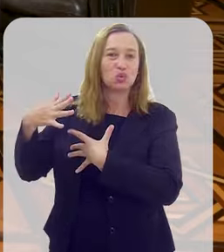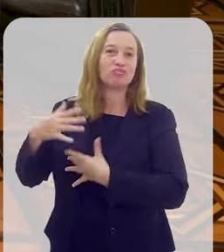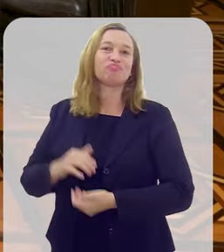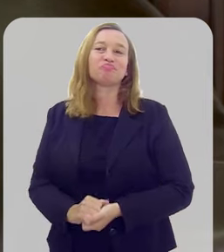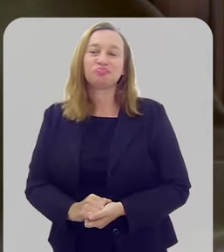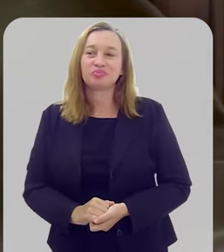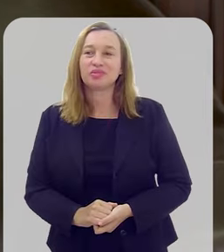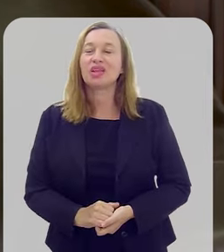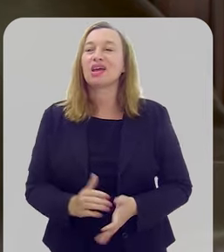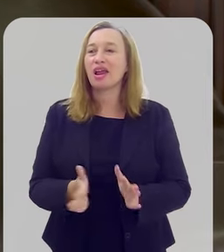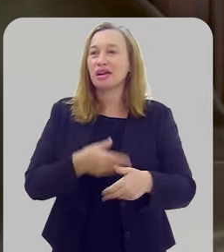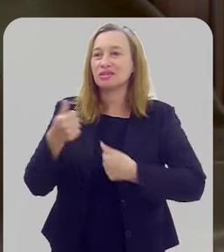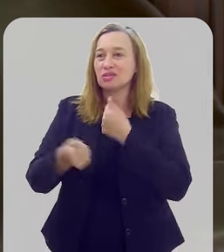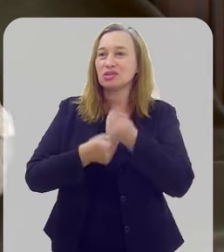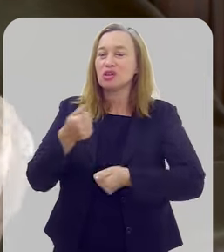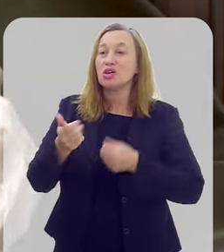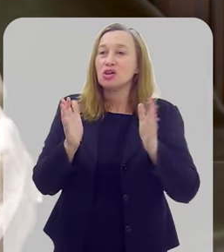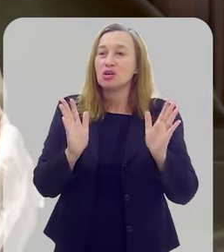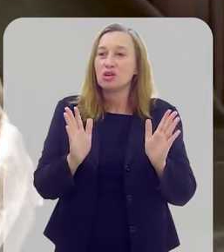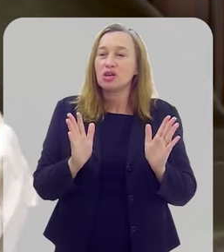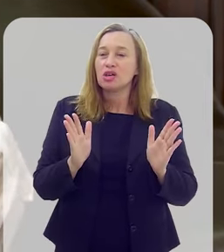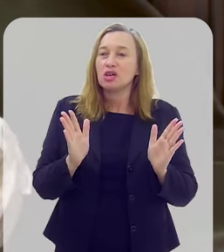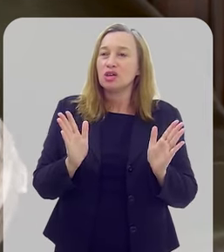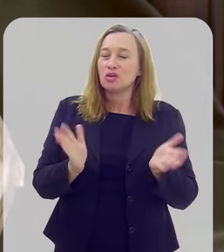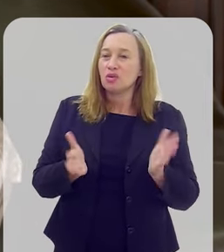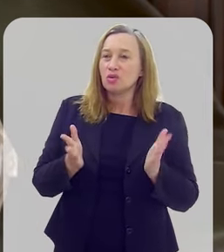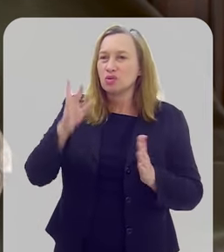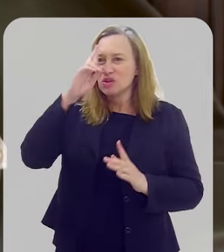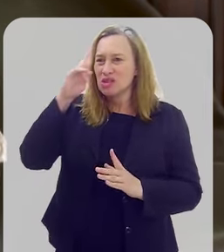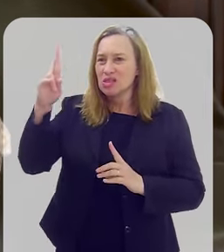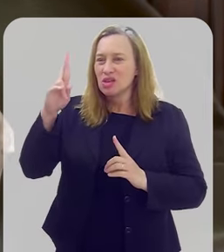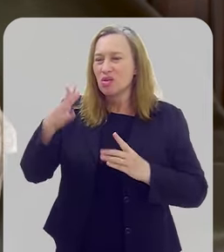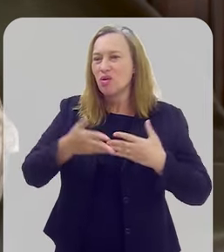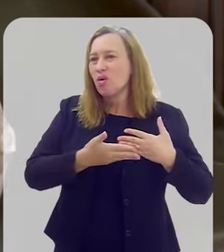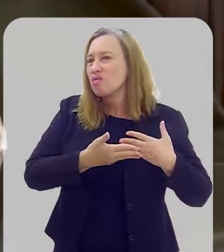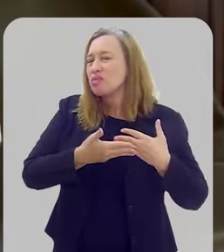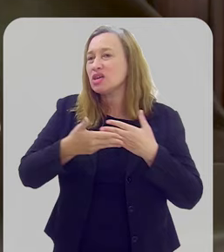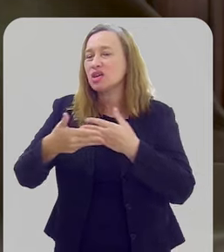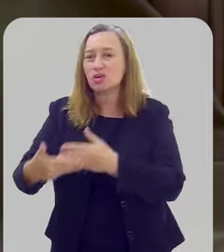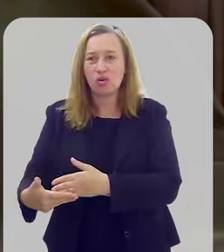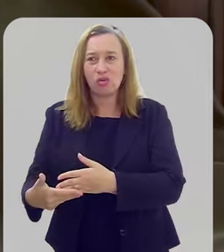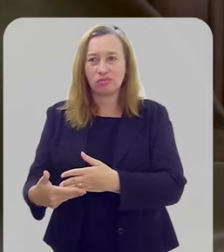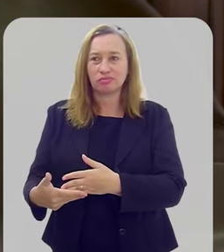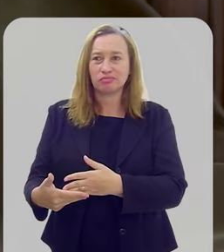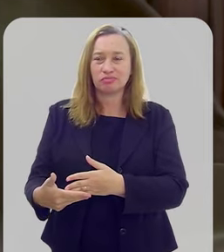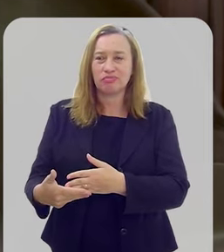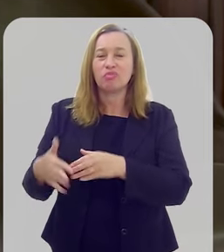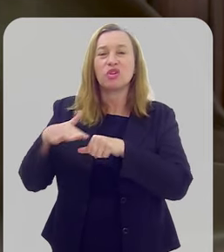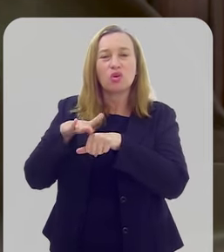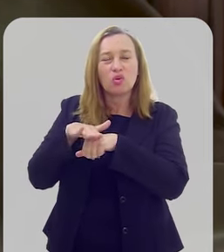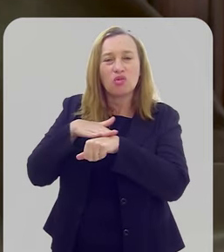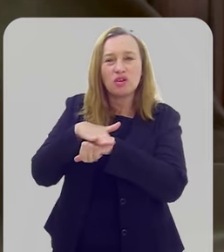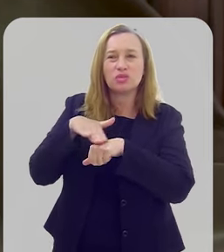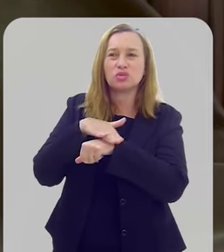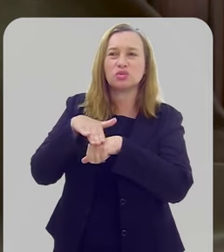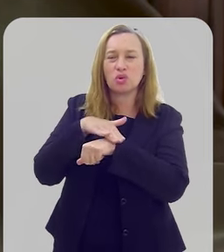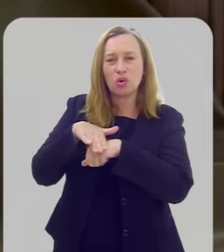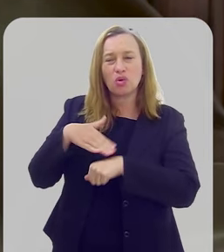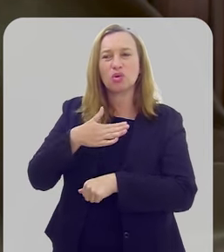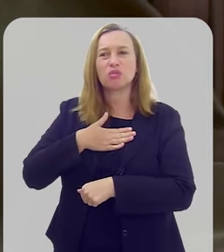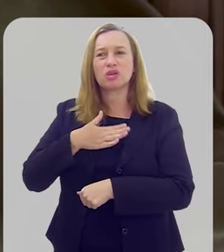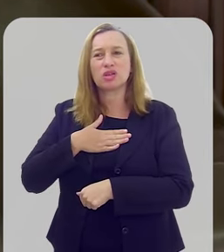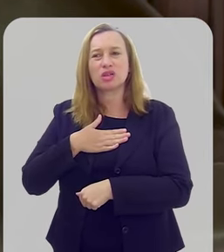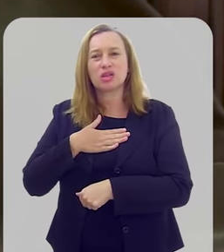Aleluia verdade e ele me trouxe pra Sala do Pai Meu Deus Na Sala do Pai e ele conversou